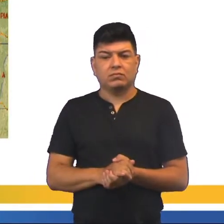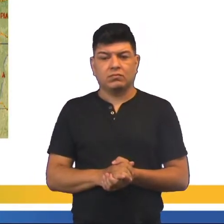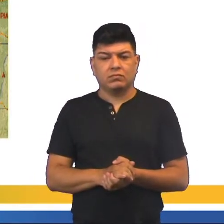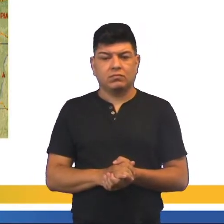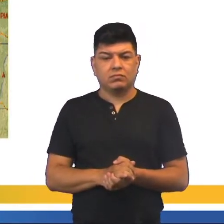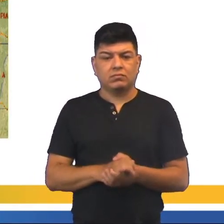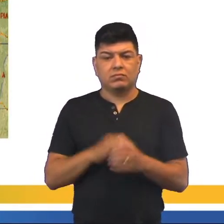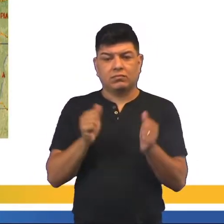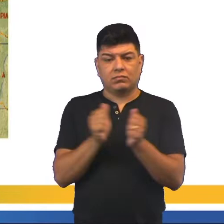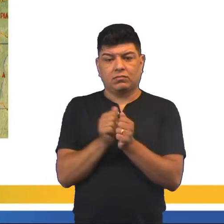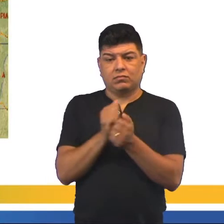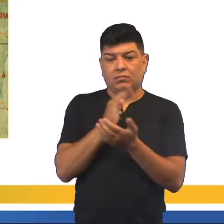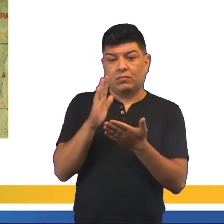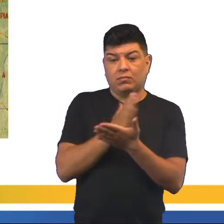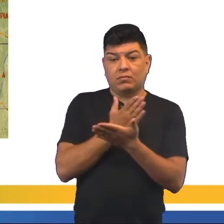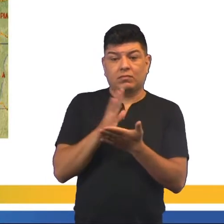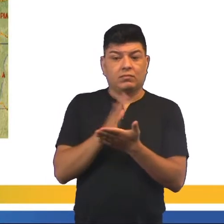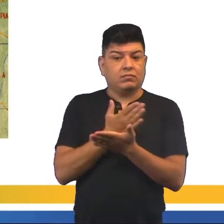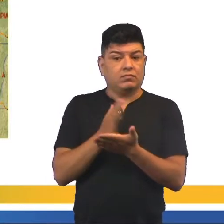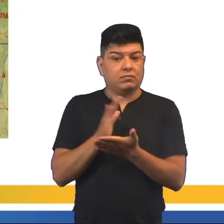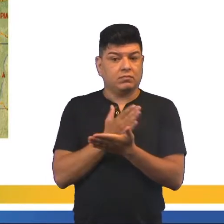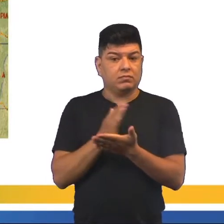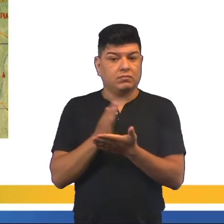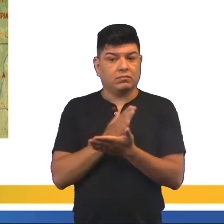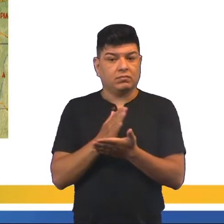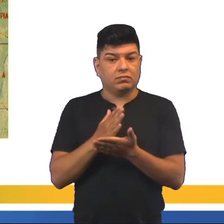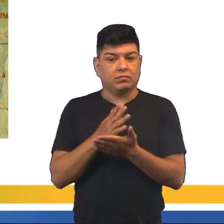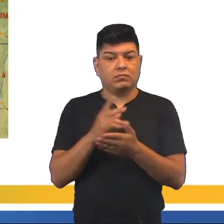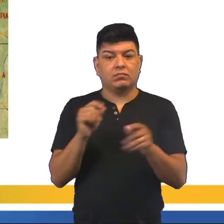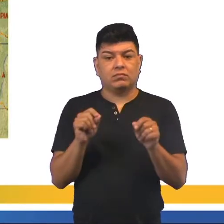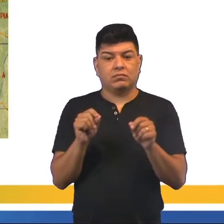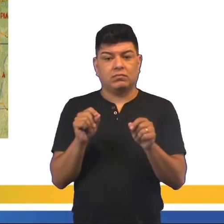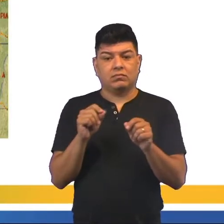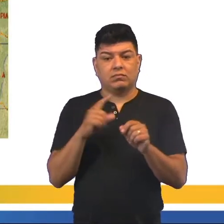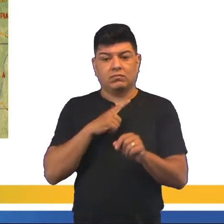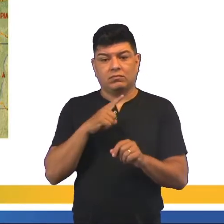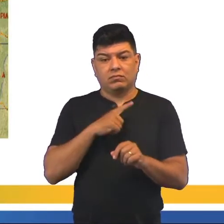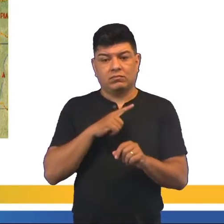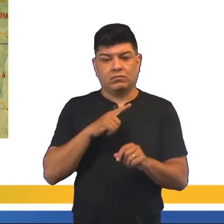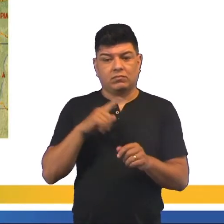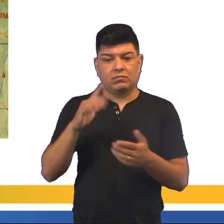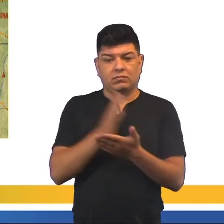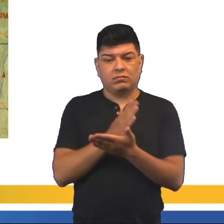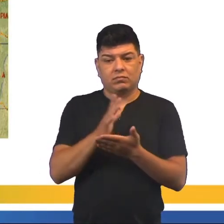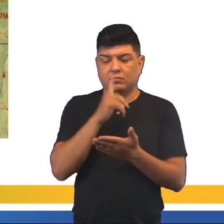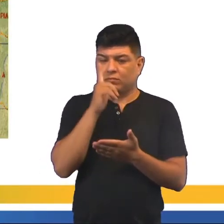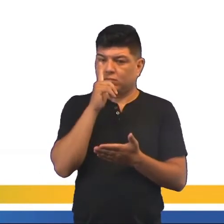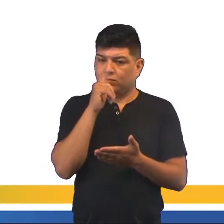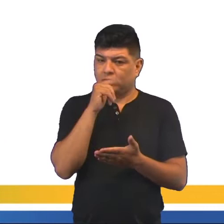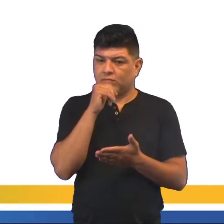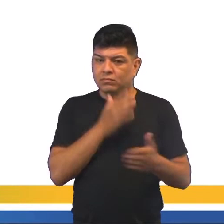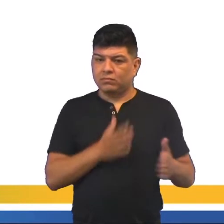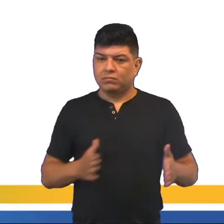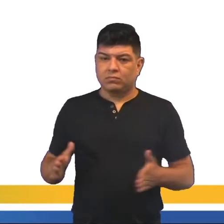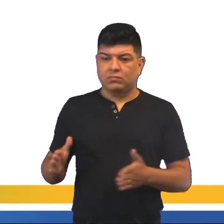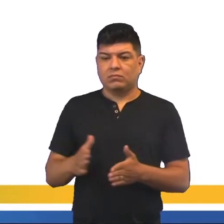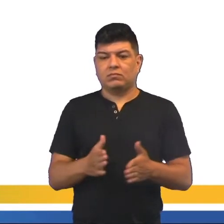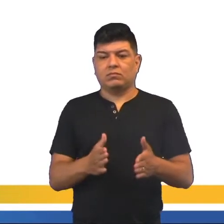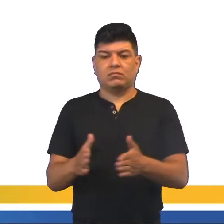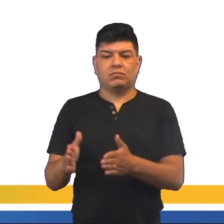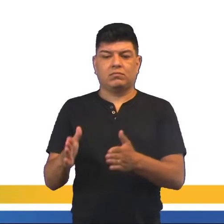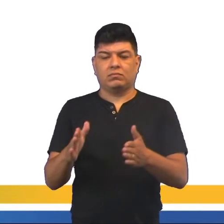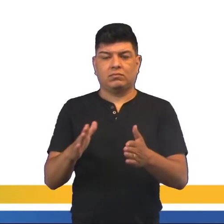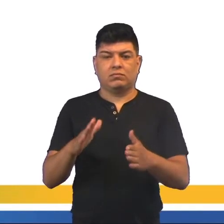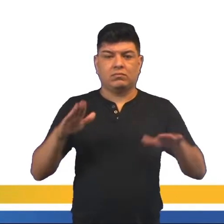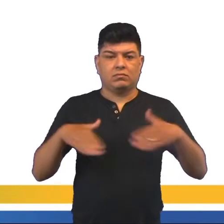bacia amazônica, onde algumas delas têm-se as nascentes de alguns rios da Amazônia.